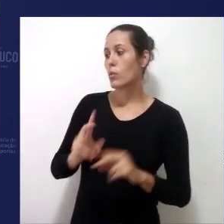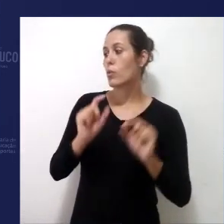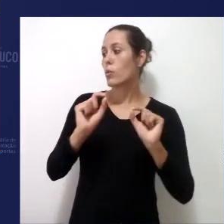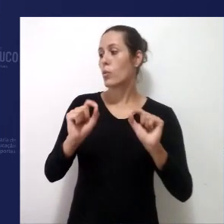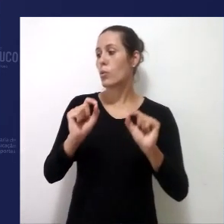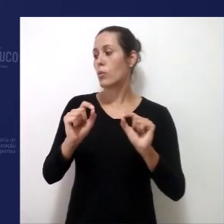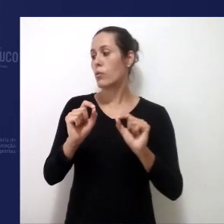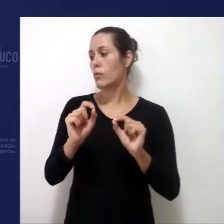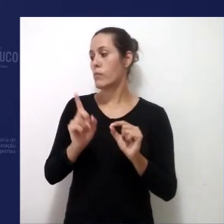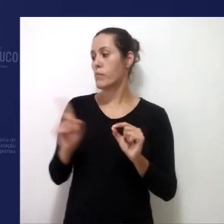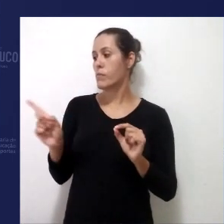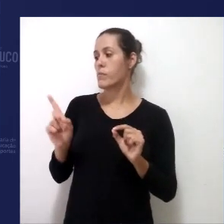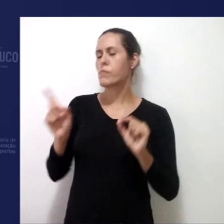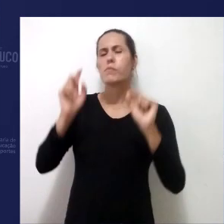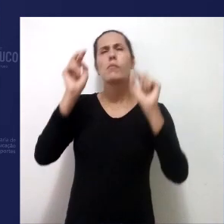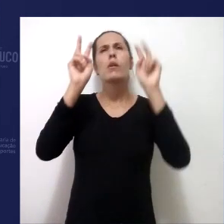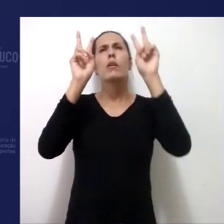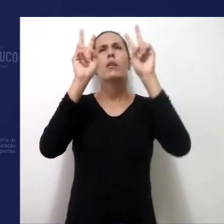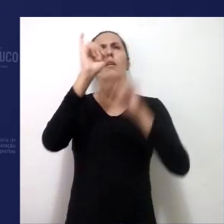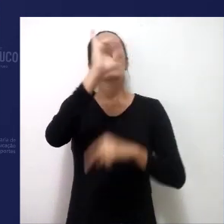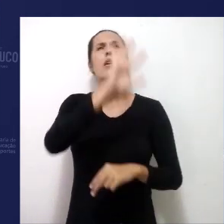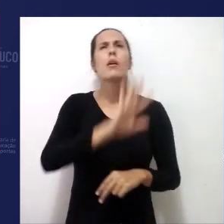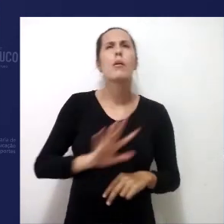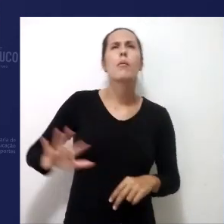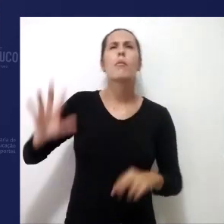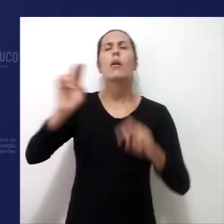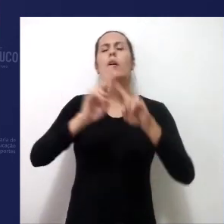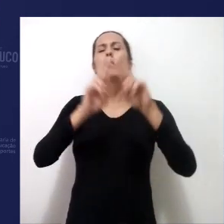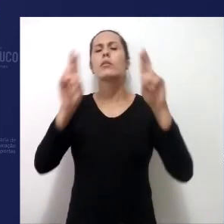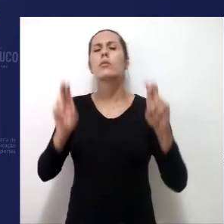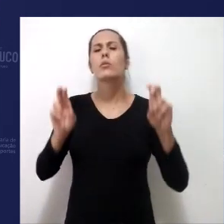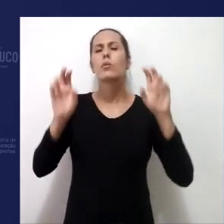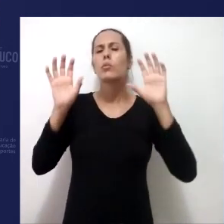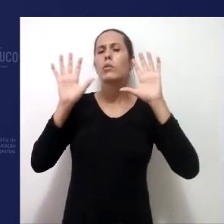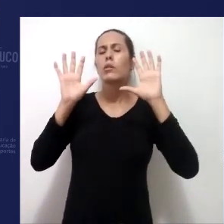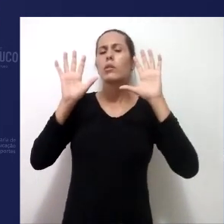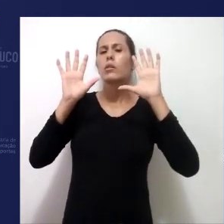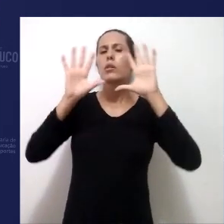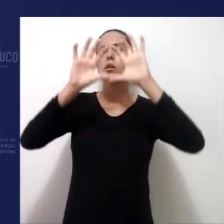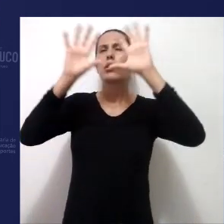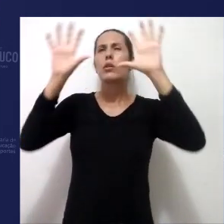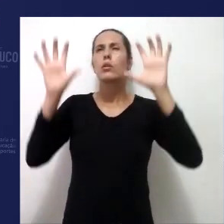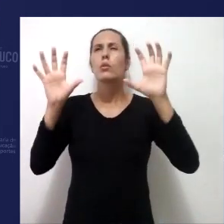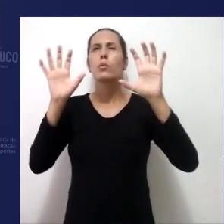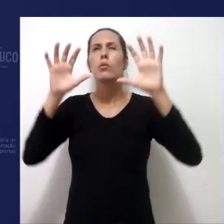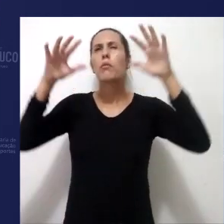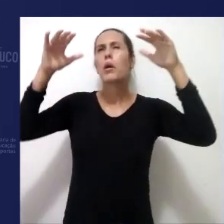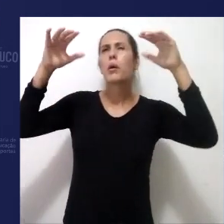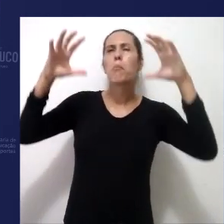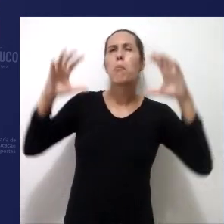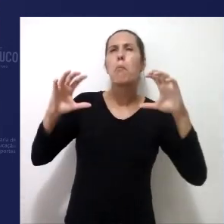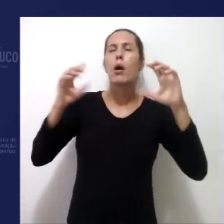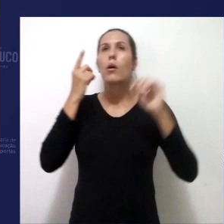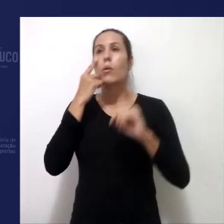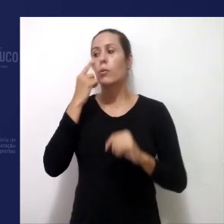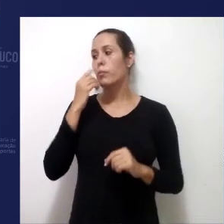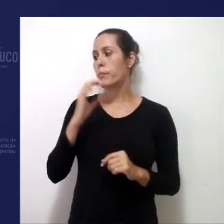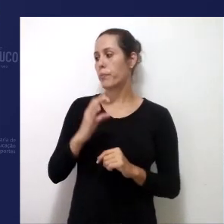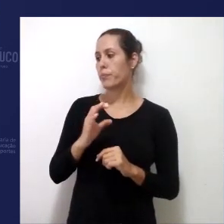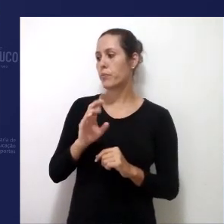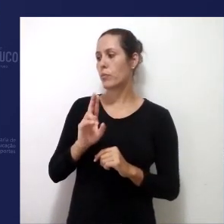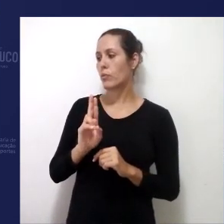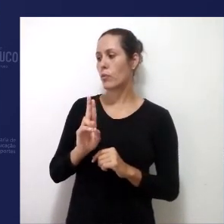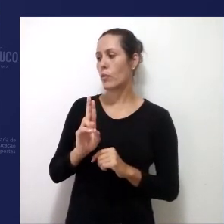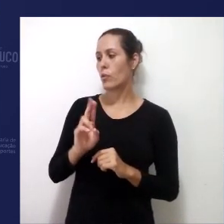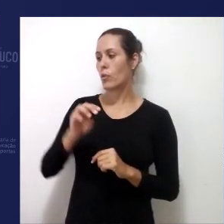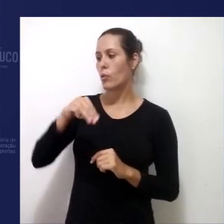telinha para a gente falar sobre essa imagem aí em relação à questão das nuvens baixas. Olha só a questão da cumulus, né? As